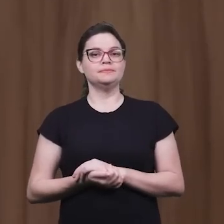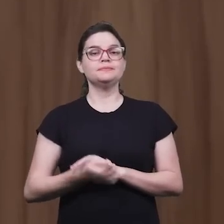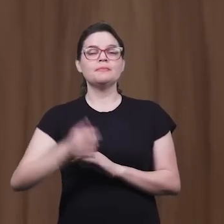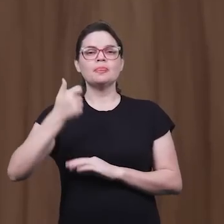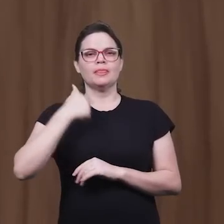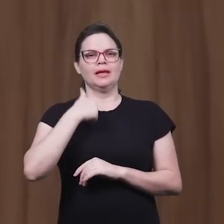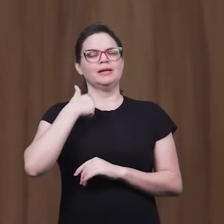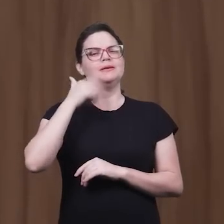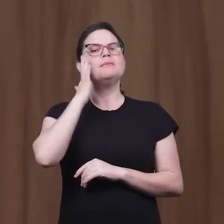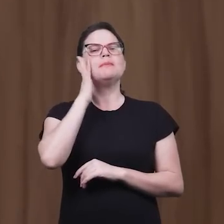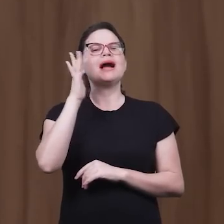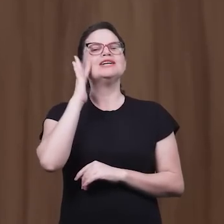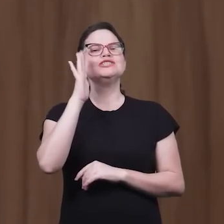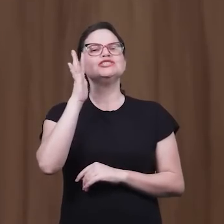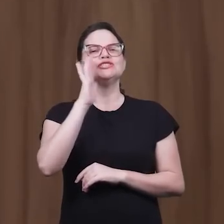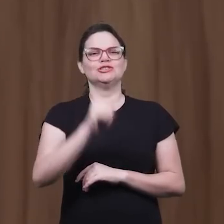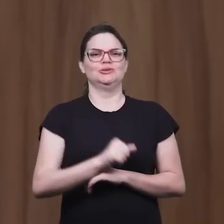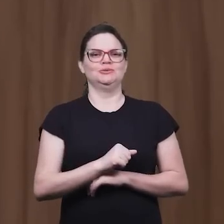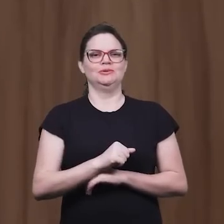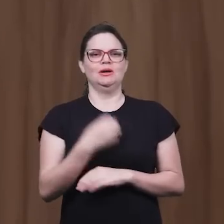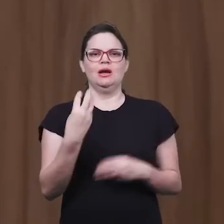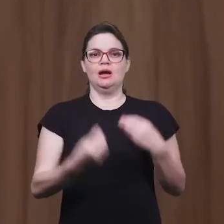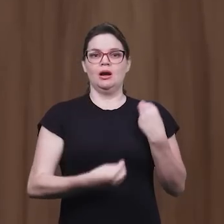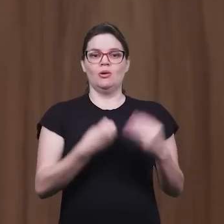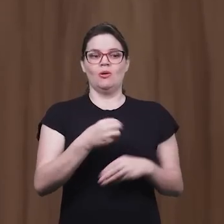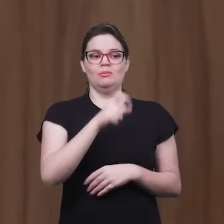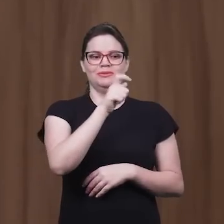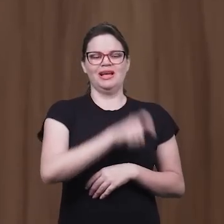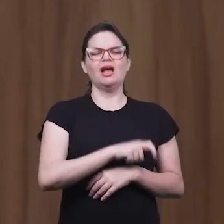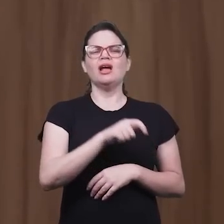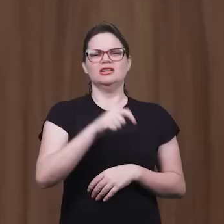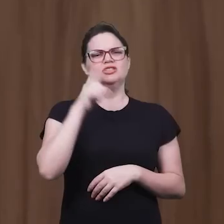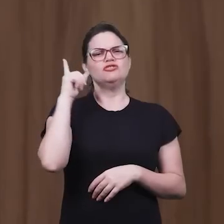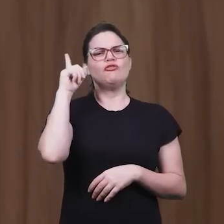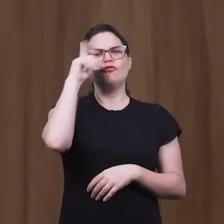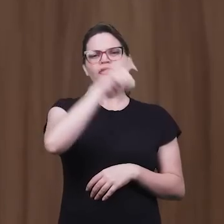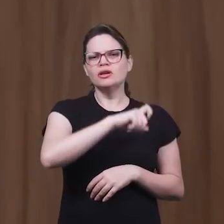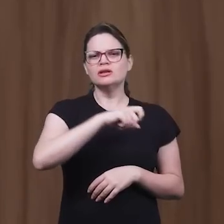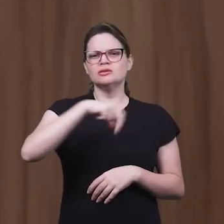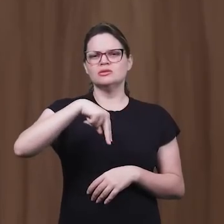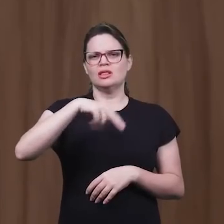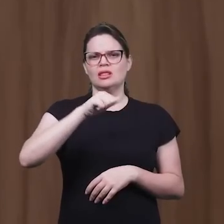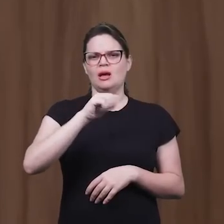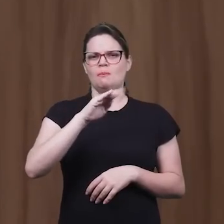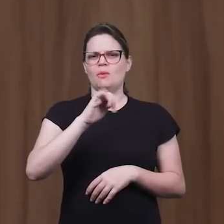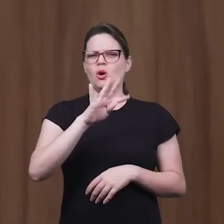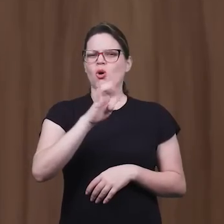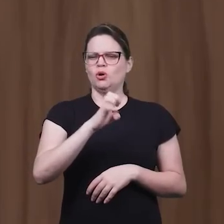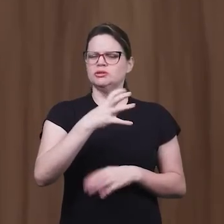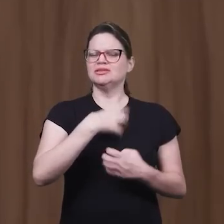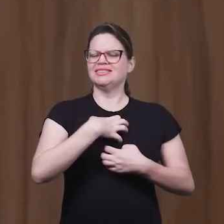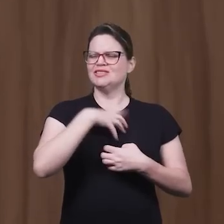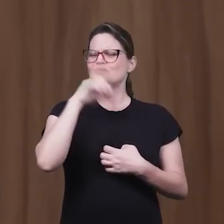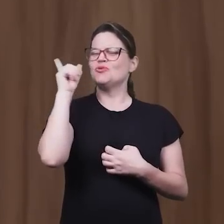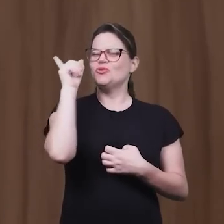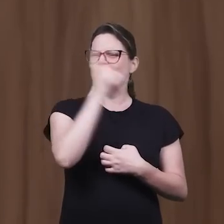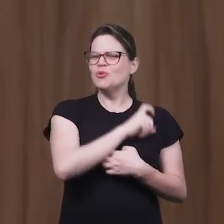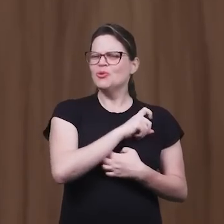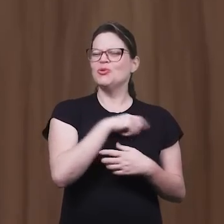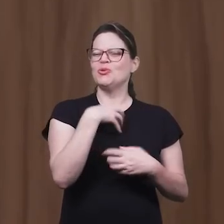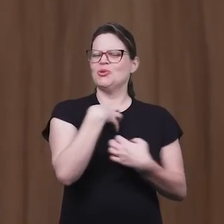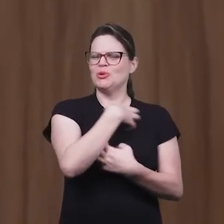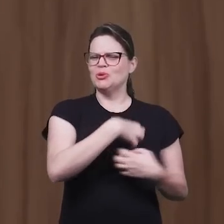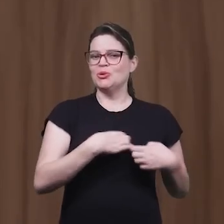pastor Sérgio, como foi difícil a posição de Nabote. Porque como você mesmo disse, o rei era um